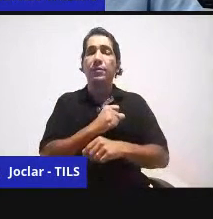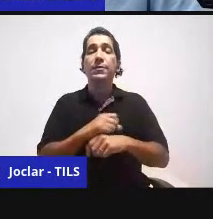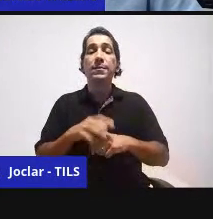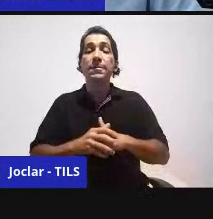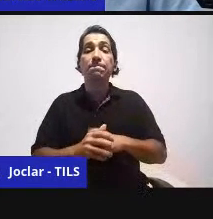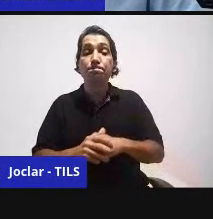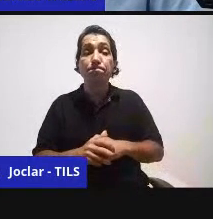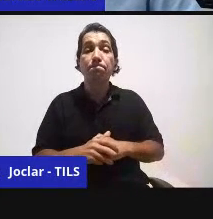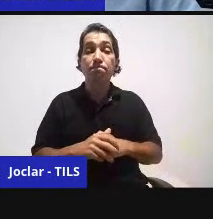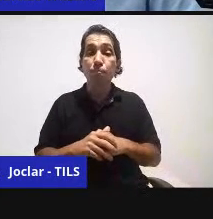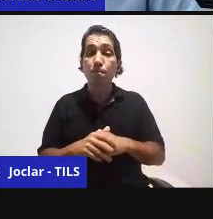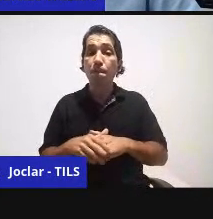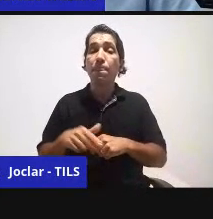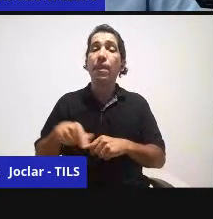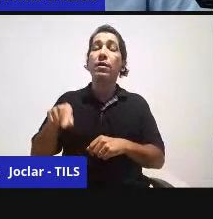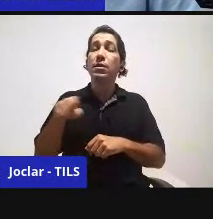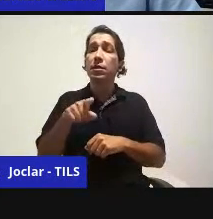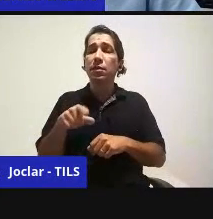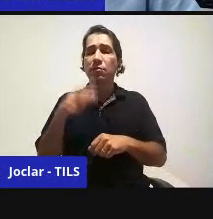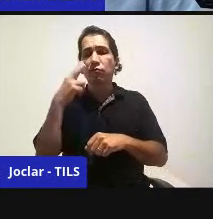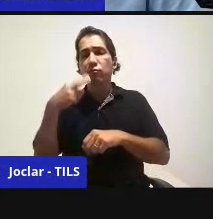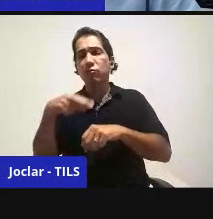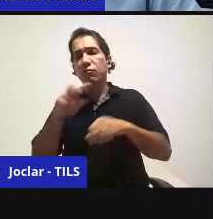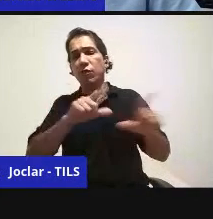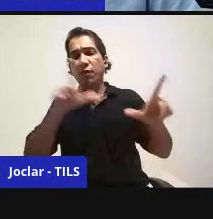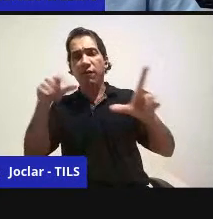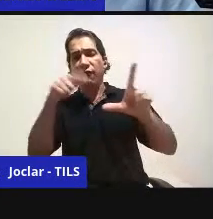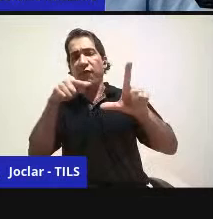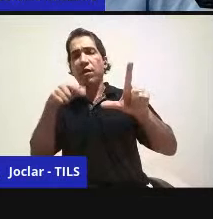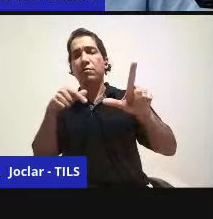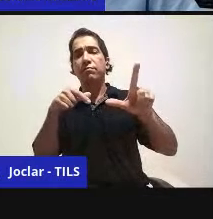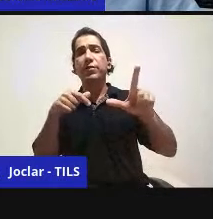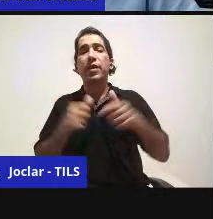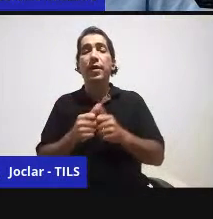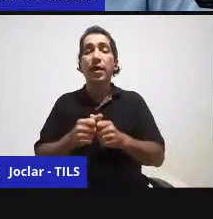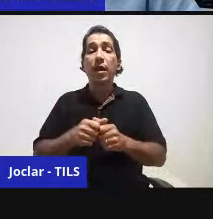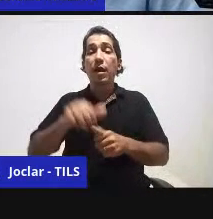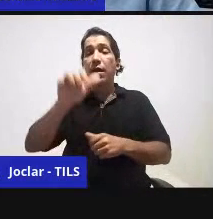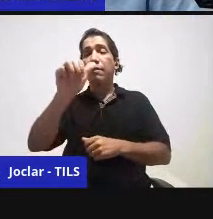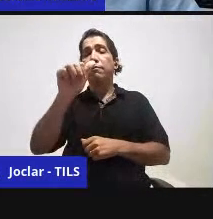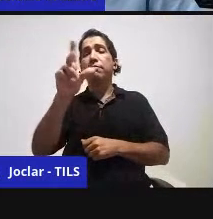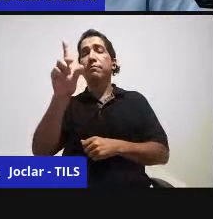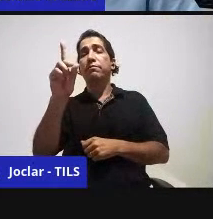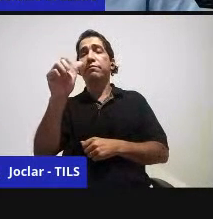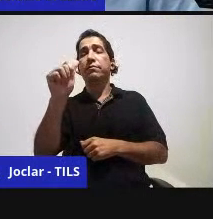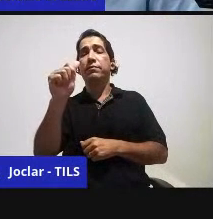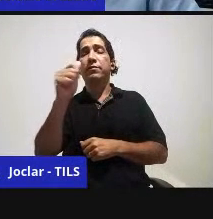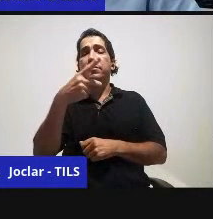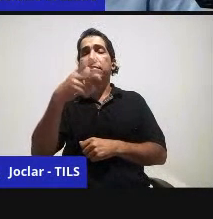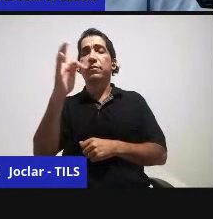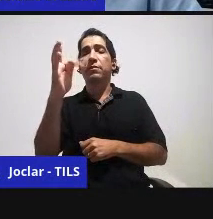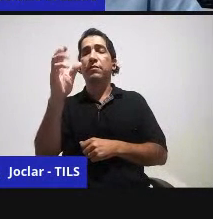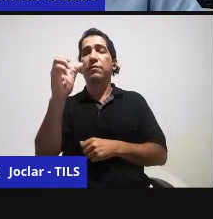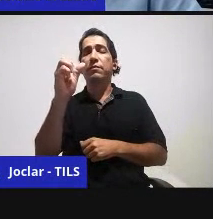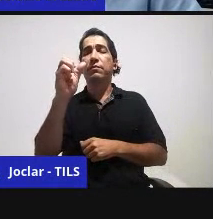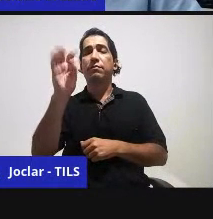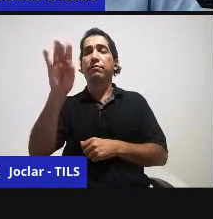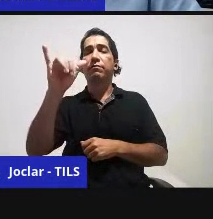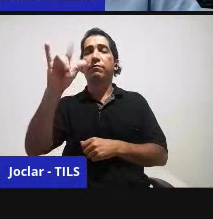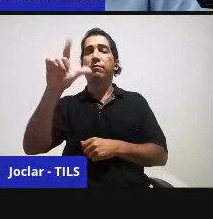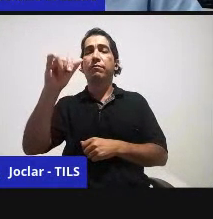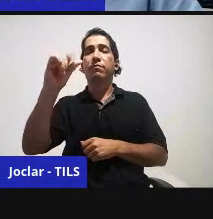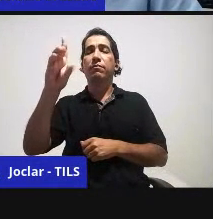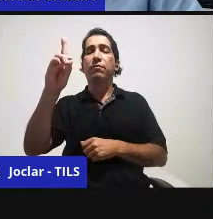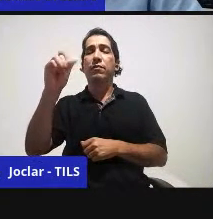que o último pilar aqui, que é o 6, é a adaptabilidade. Aqui na Vega a gente chama de flexibilidade também, então